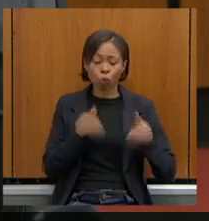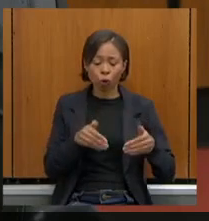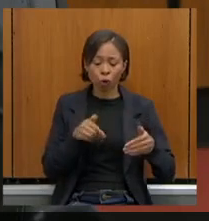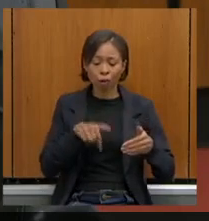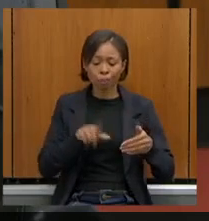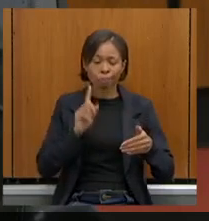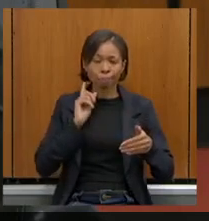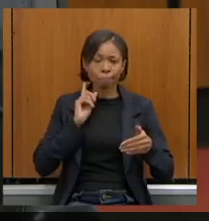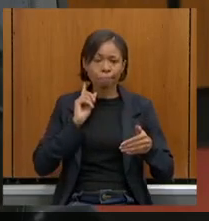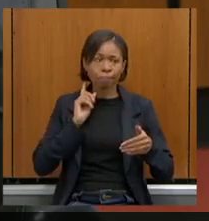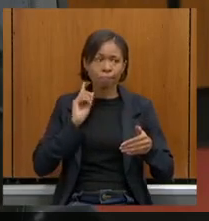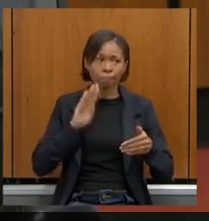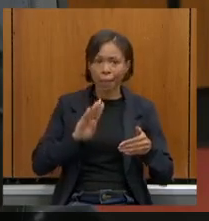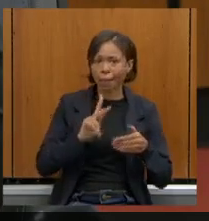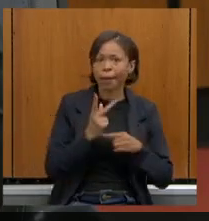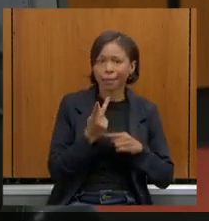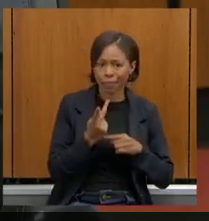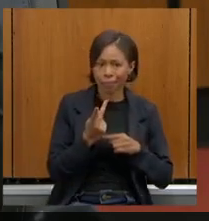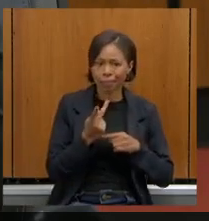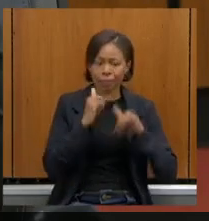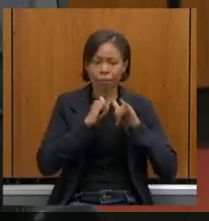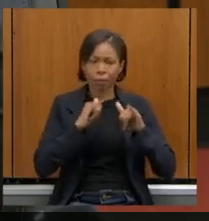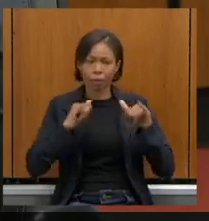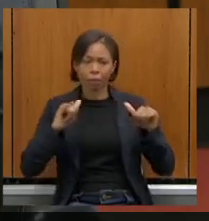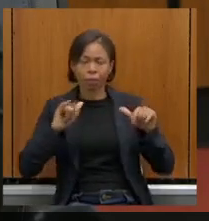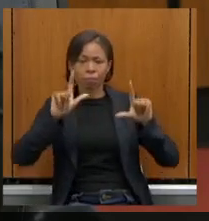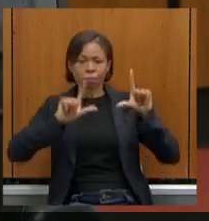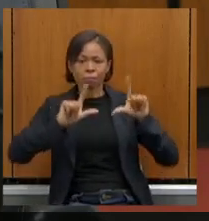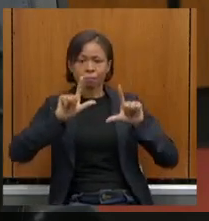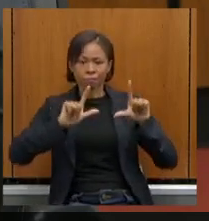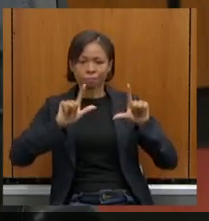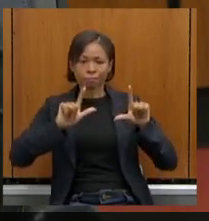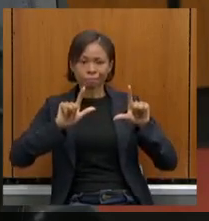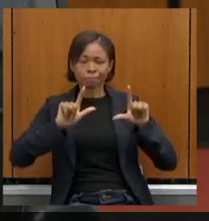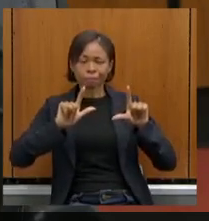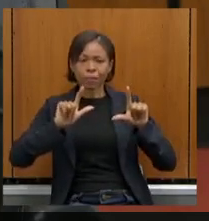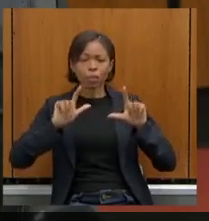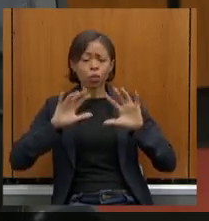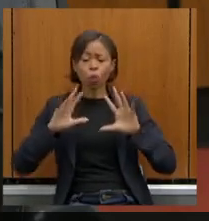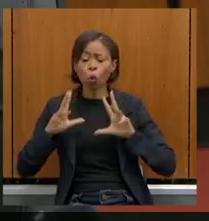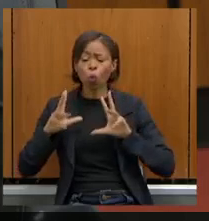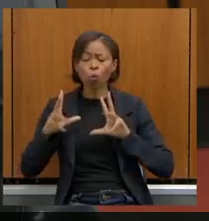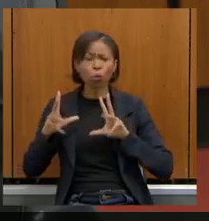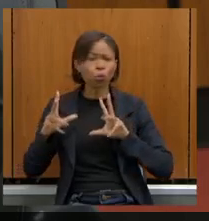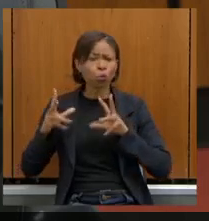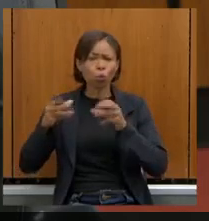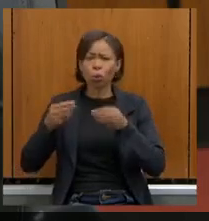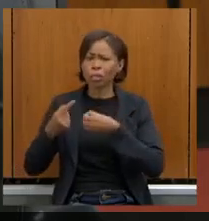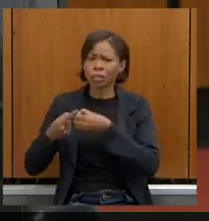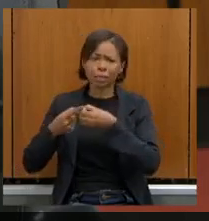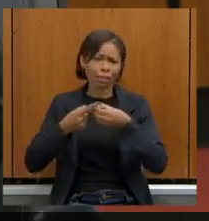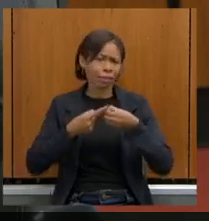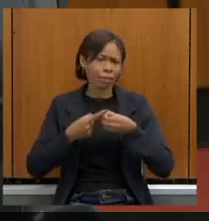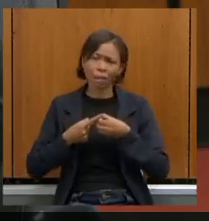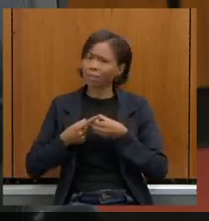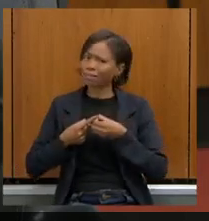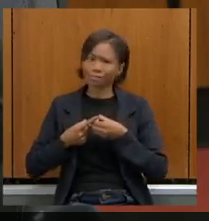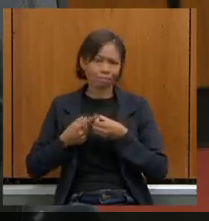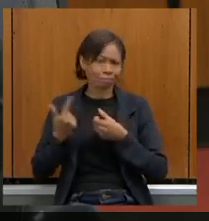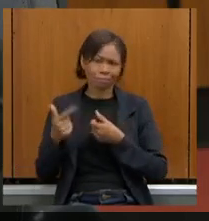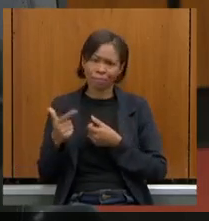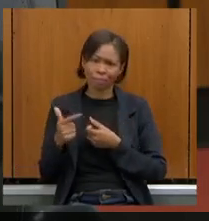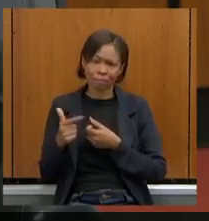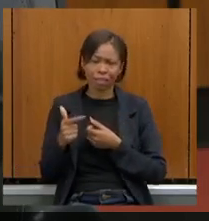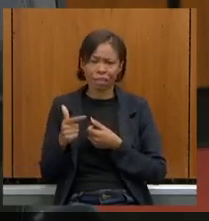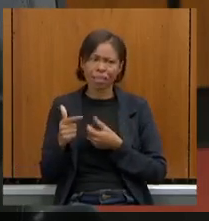da audiência, ela não chega aos municípios na totalidade, de forma alguma, chega pelas afiliadas,